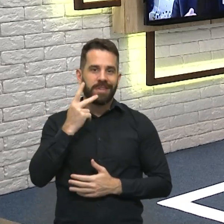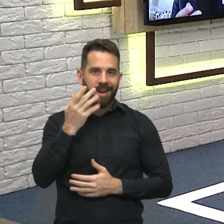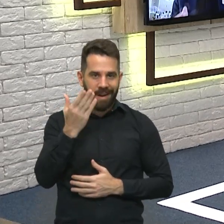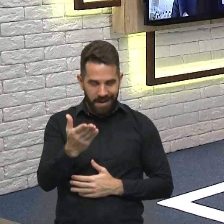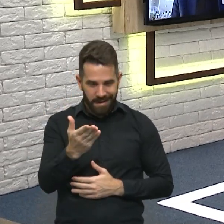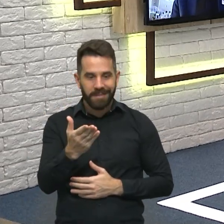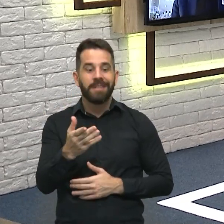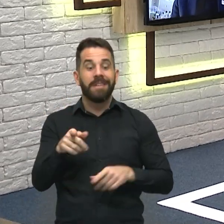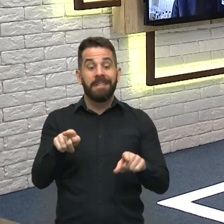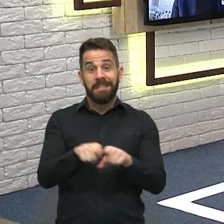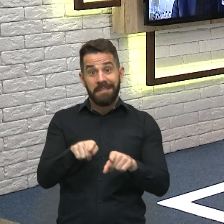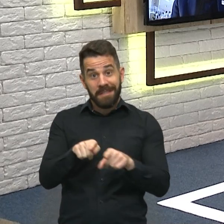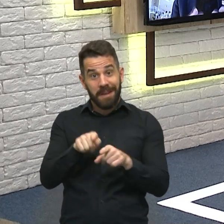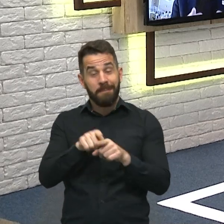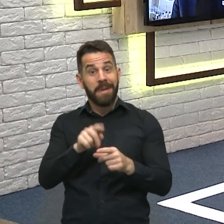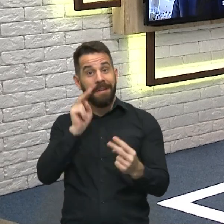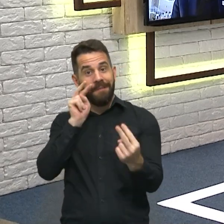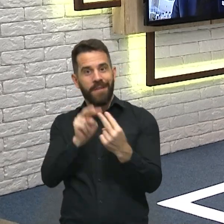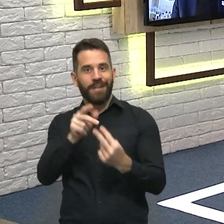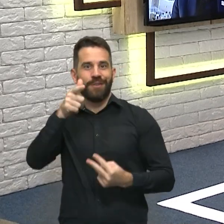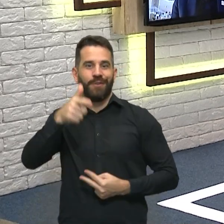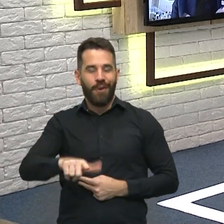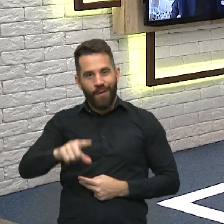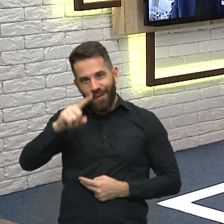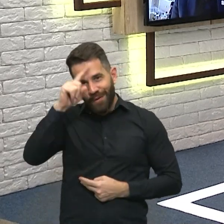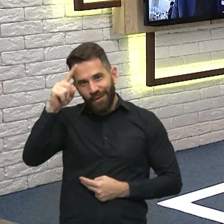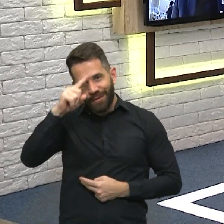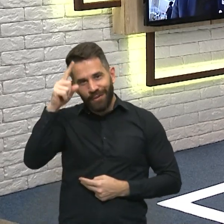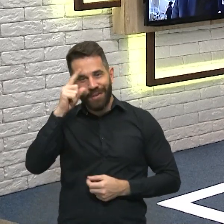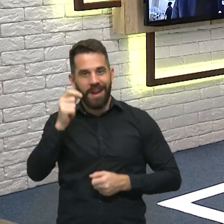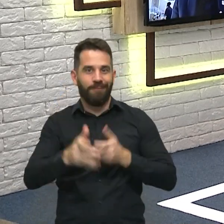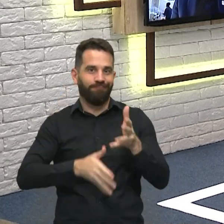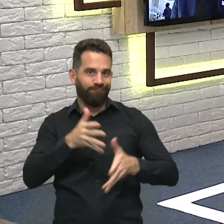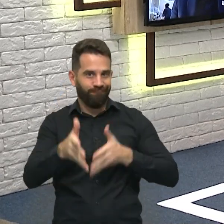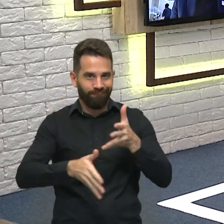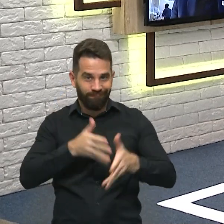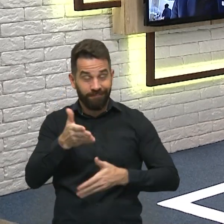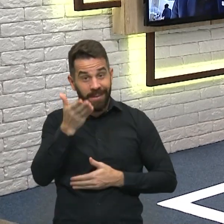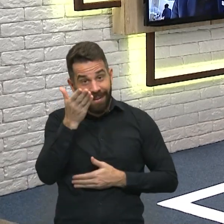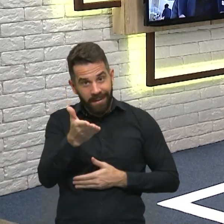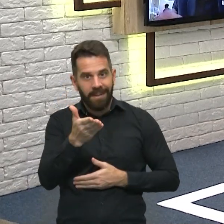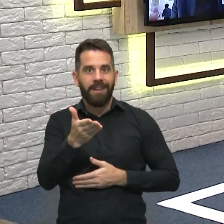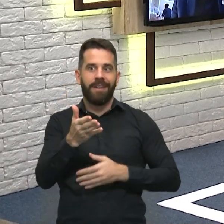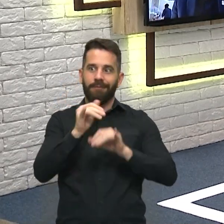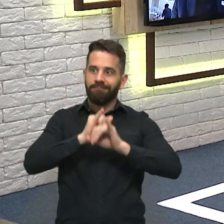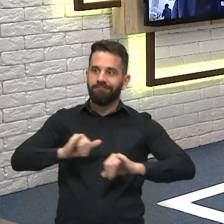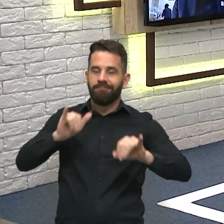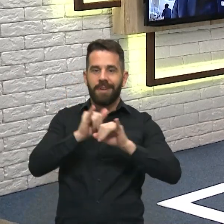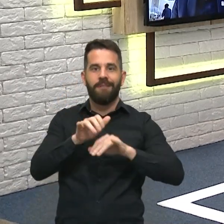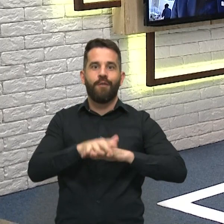rever meu colega de unidade acadêmica, professor Diego, que está sinalizando, levando essa informação aos nossos